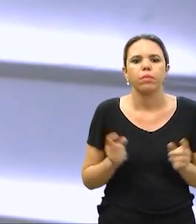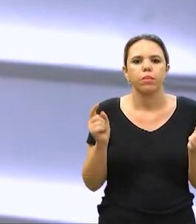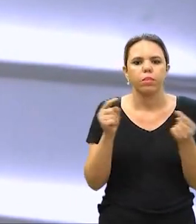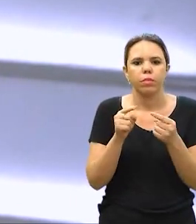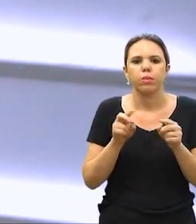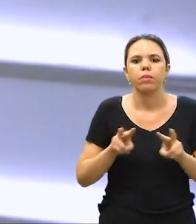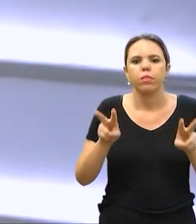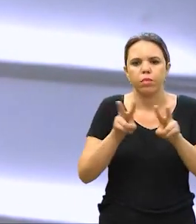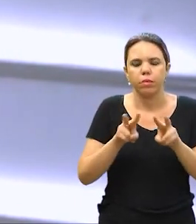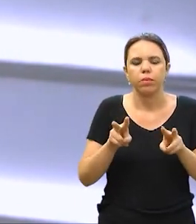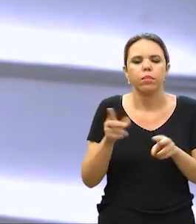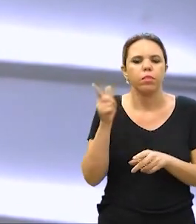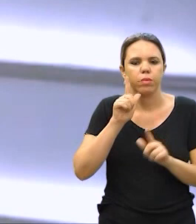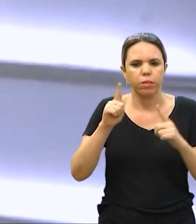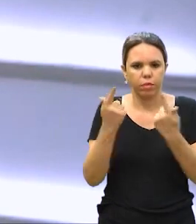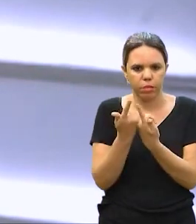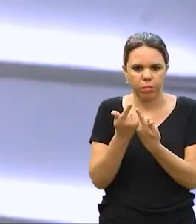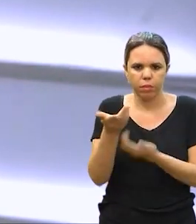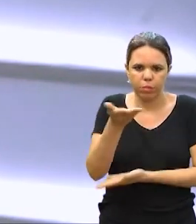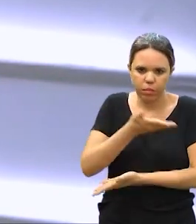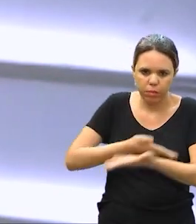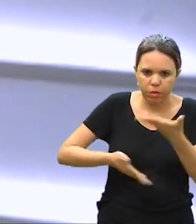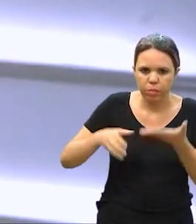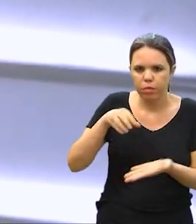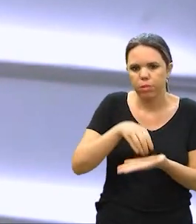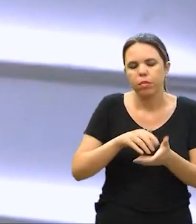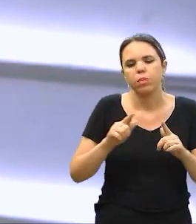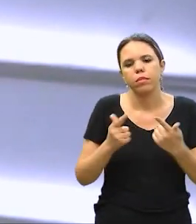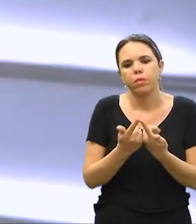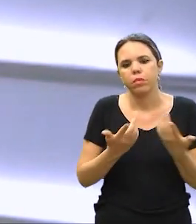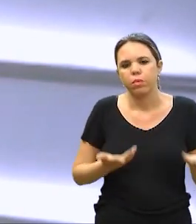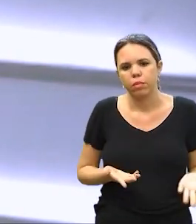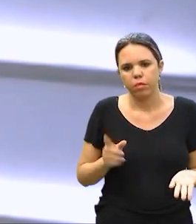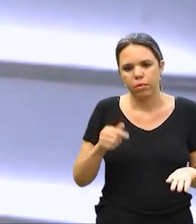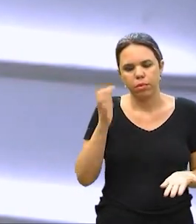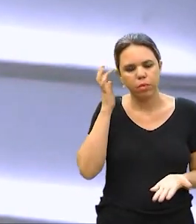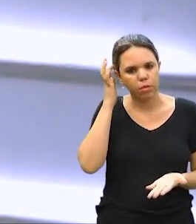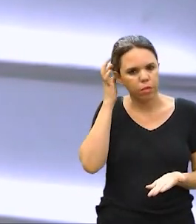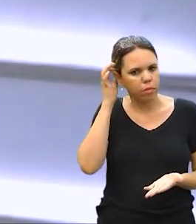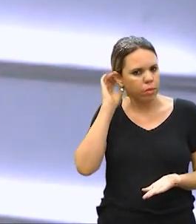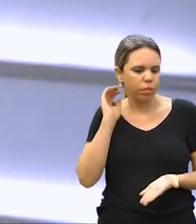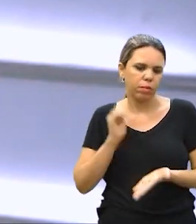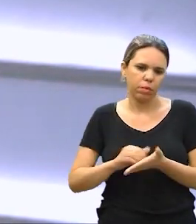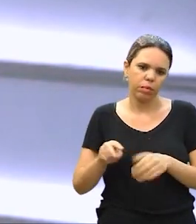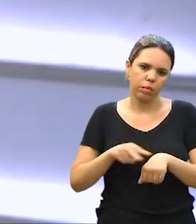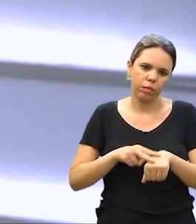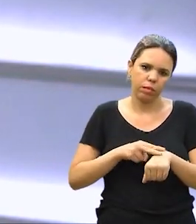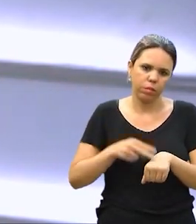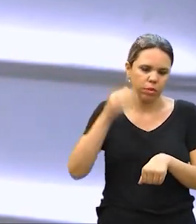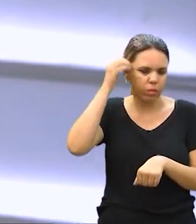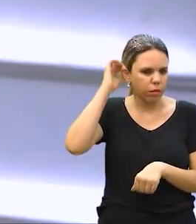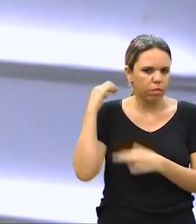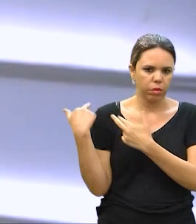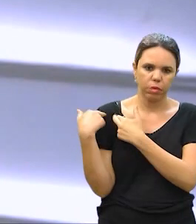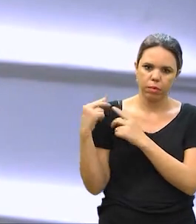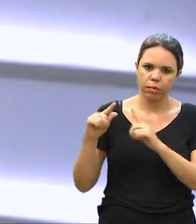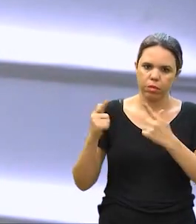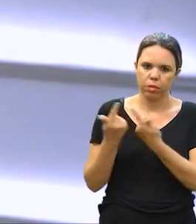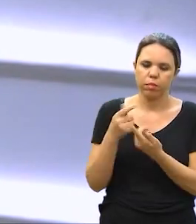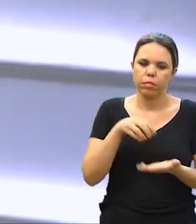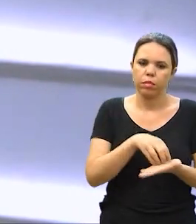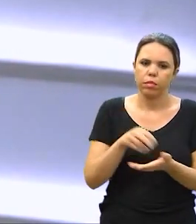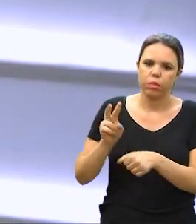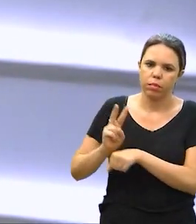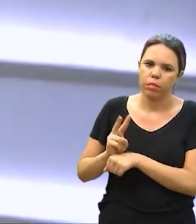visa aí a gente conseguir fazer uma gestão compartilhada entre o órgão gestor, que é a Secretaria do Verde, né, a responsável pela gestão das